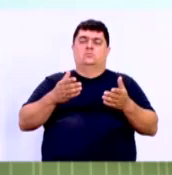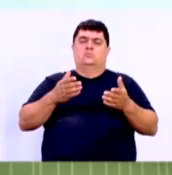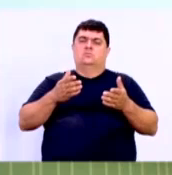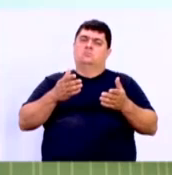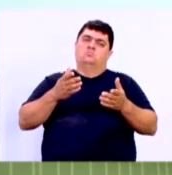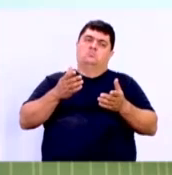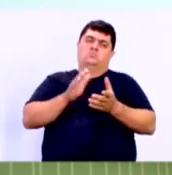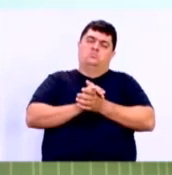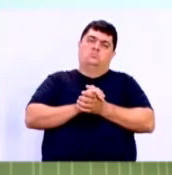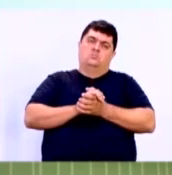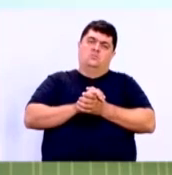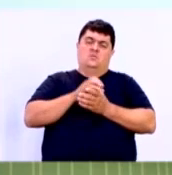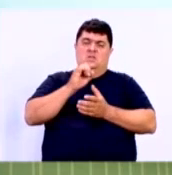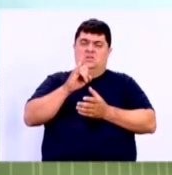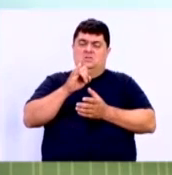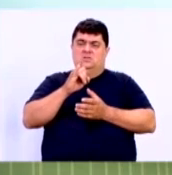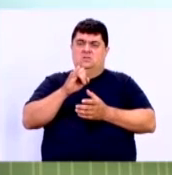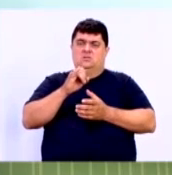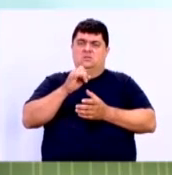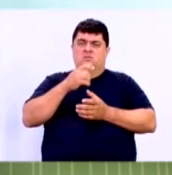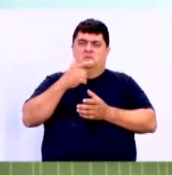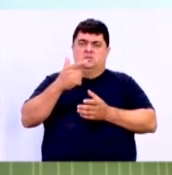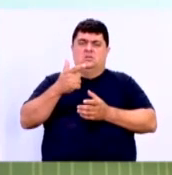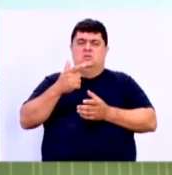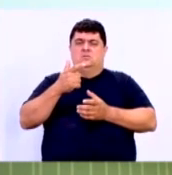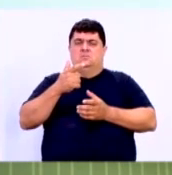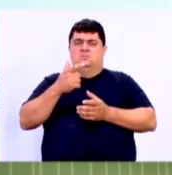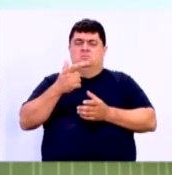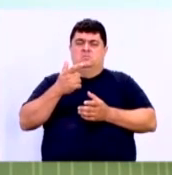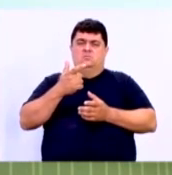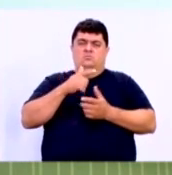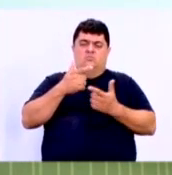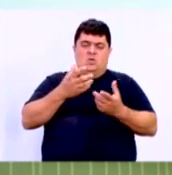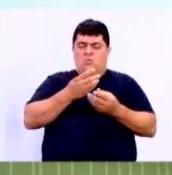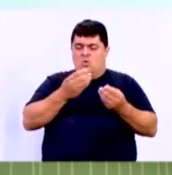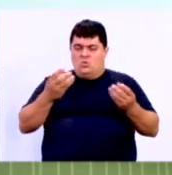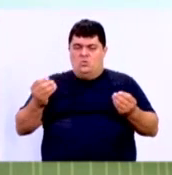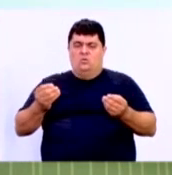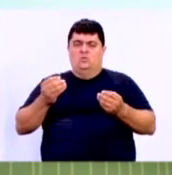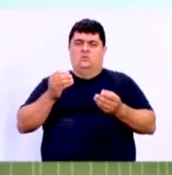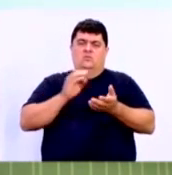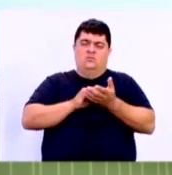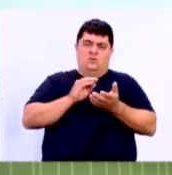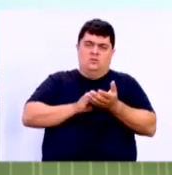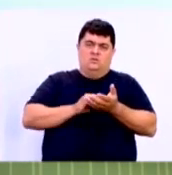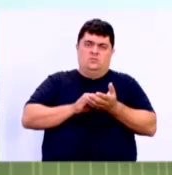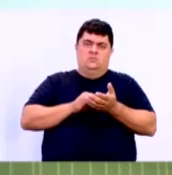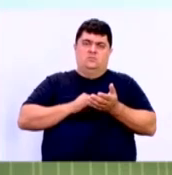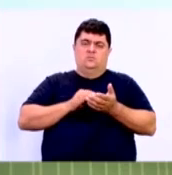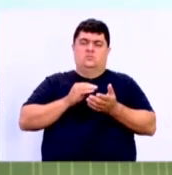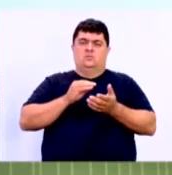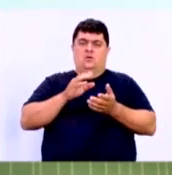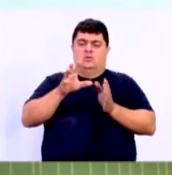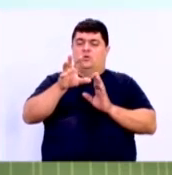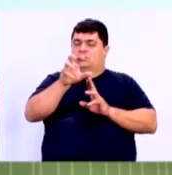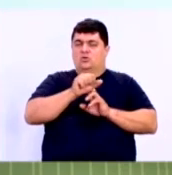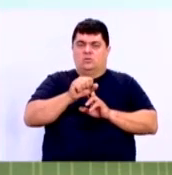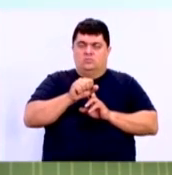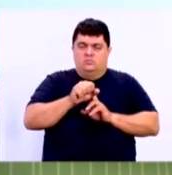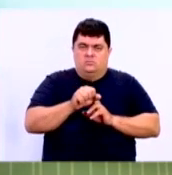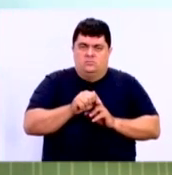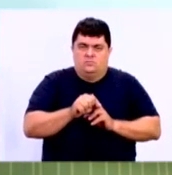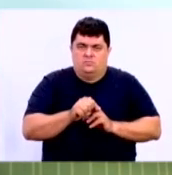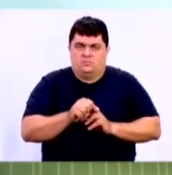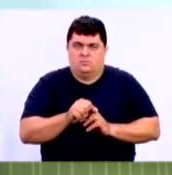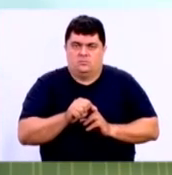Bom, se você não tem muitas condições, muitas ferramentas gerenciais, então eu aconselharia usar a absorção.